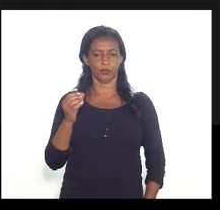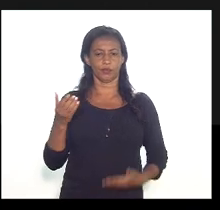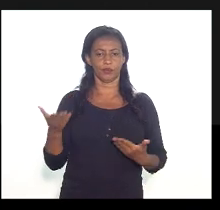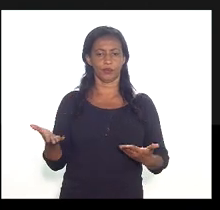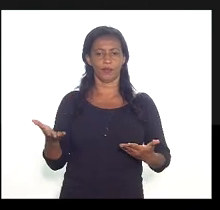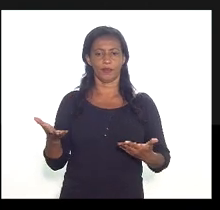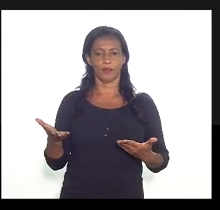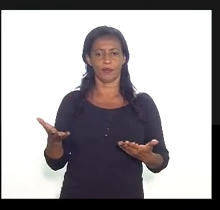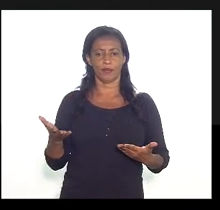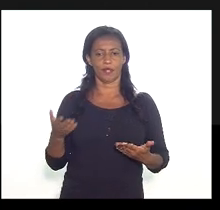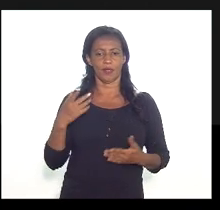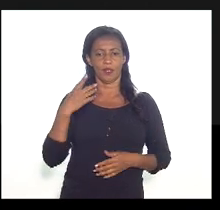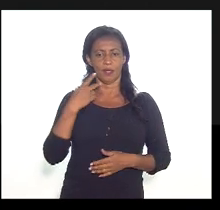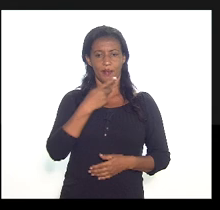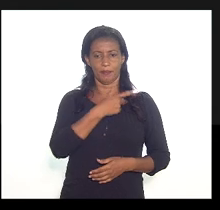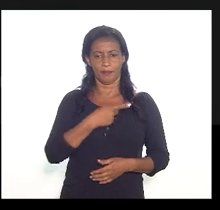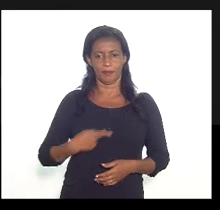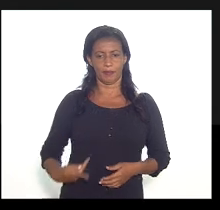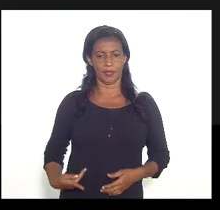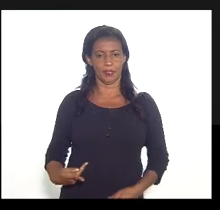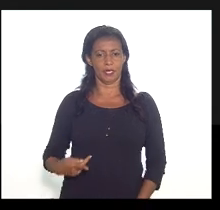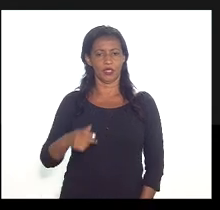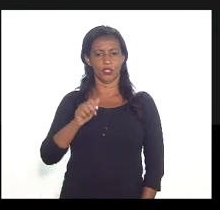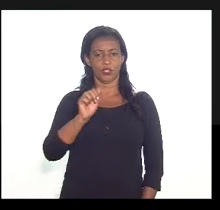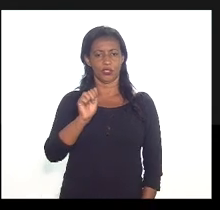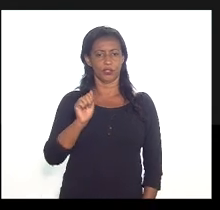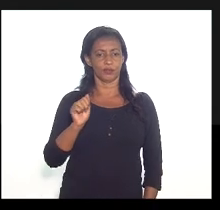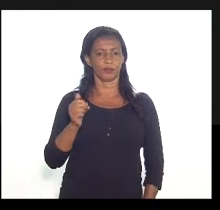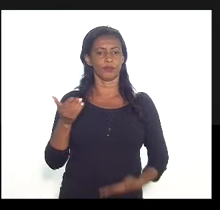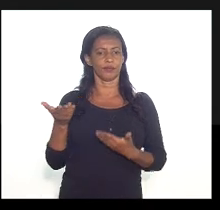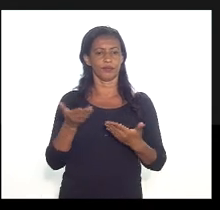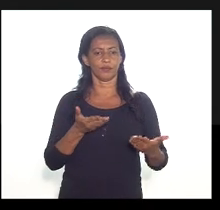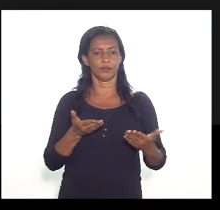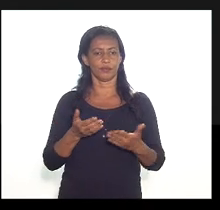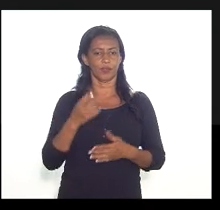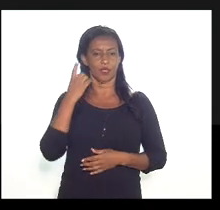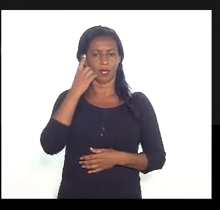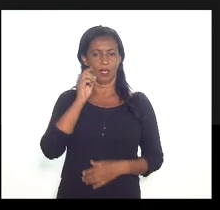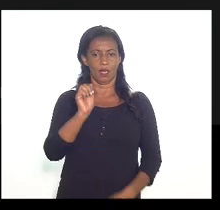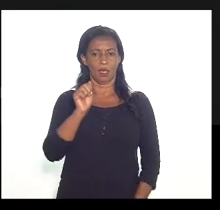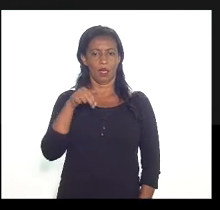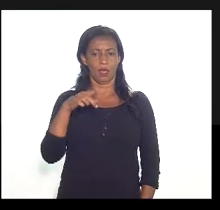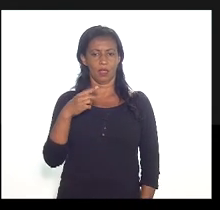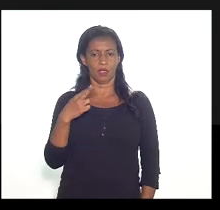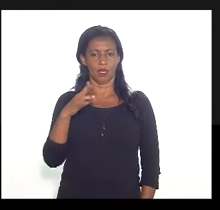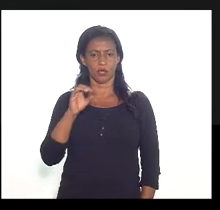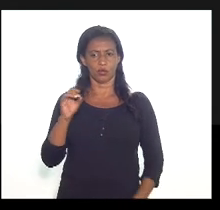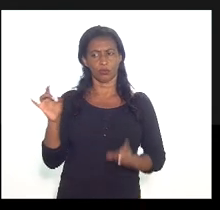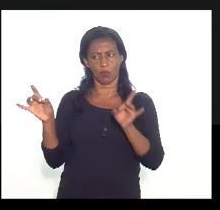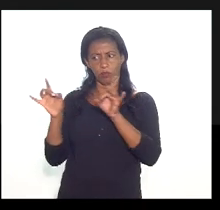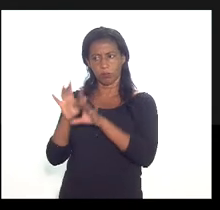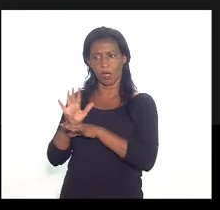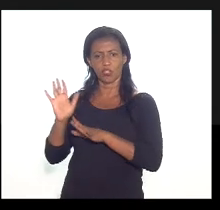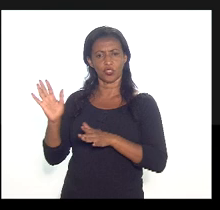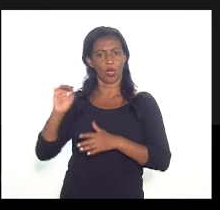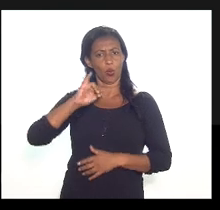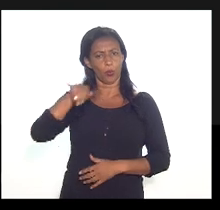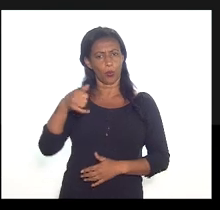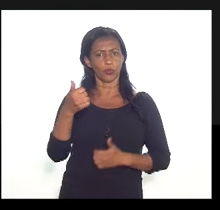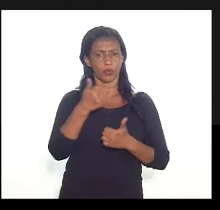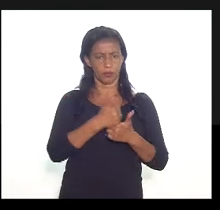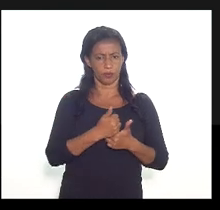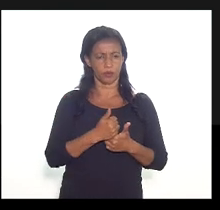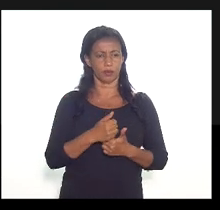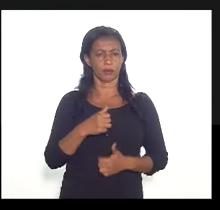Presidente, questão de ordem, deputado Anderson Moraes. Pois não, deputado. Deixa eu só terminar de colher esse parecer e eu dar uma questão de ordem.